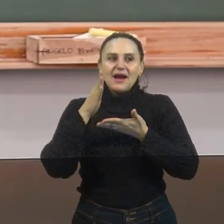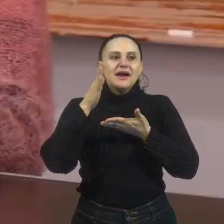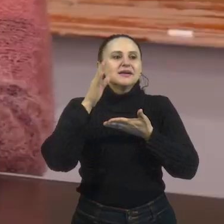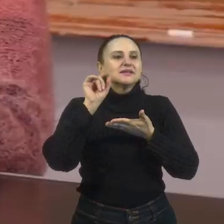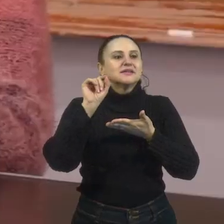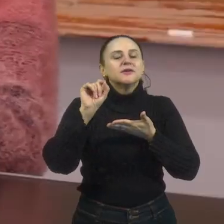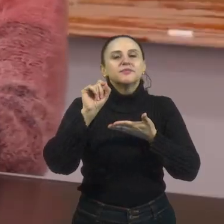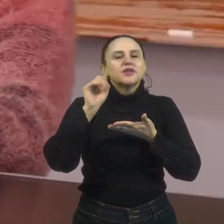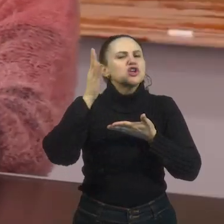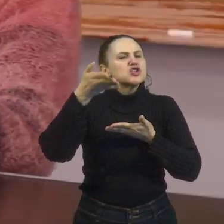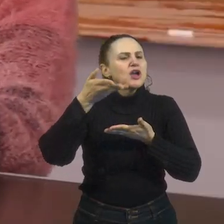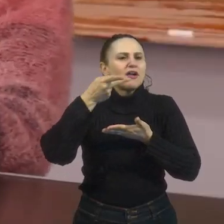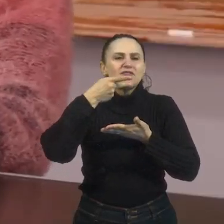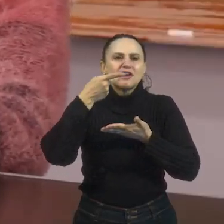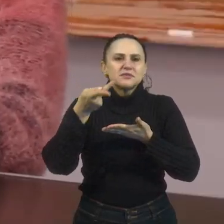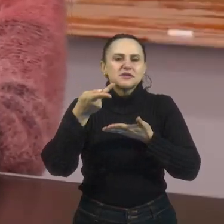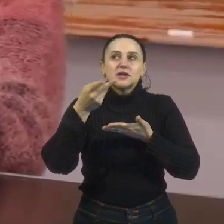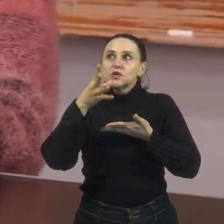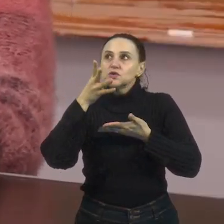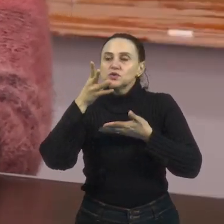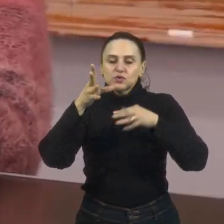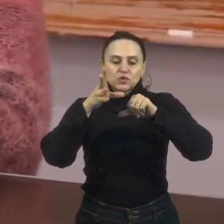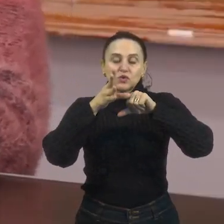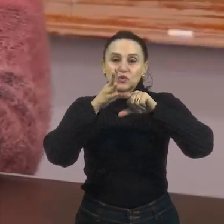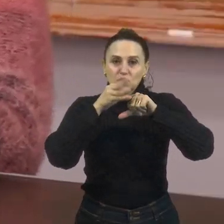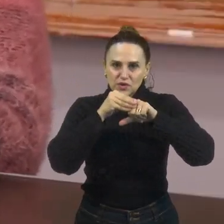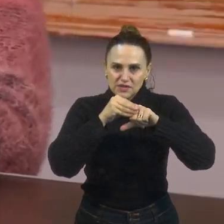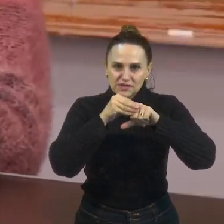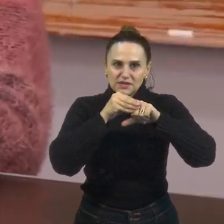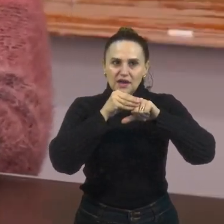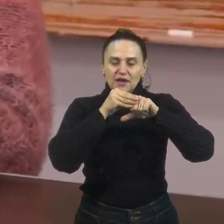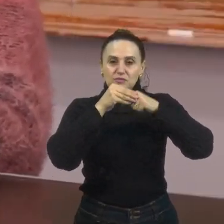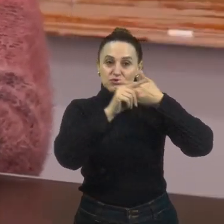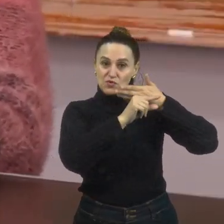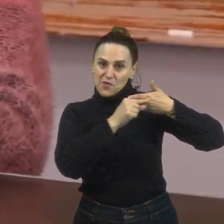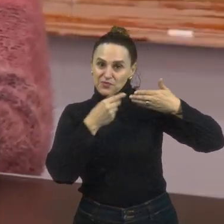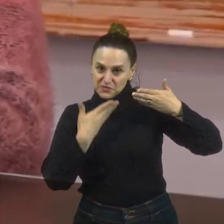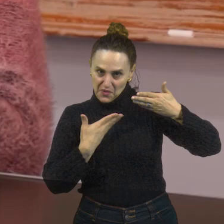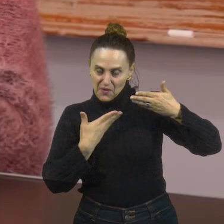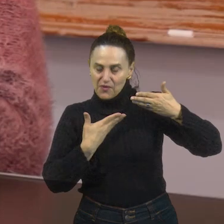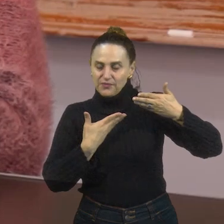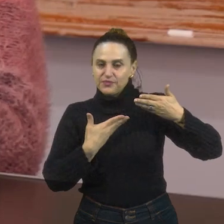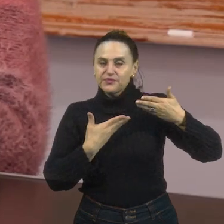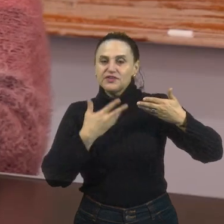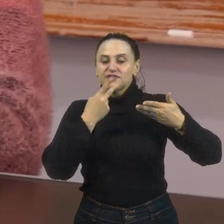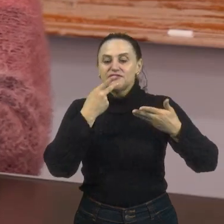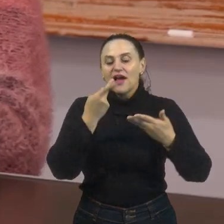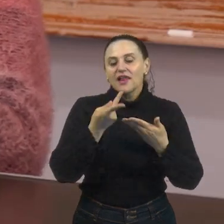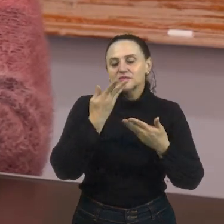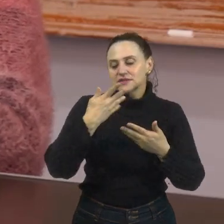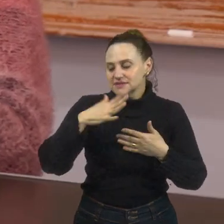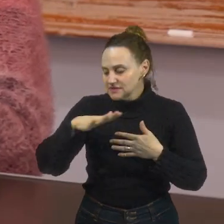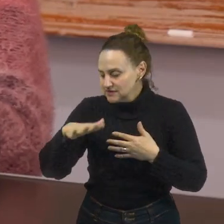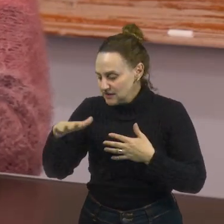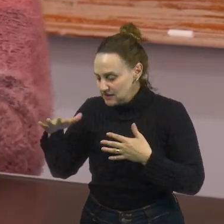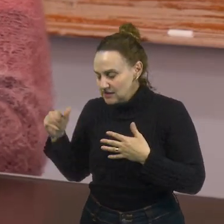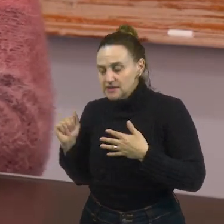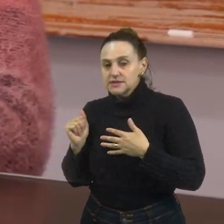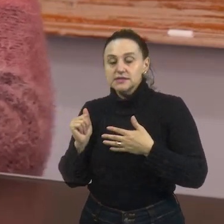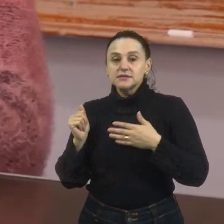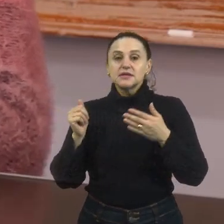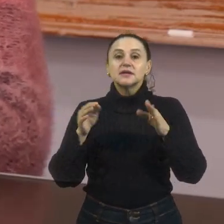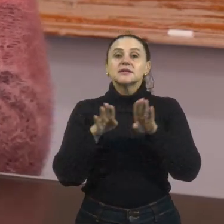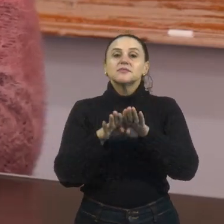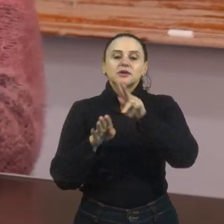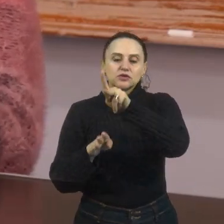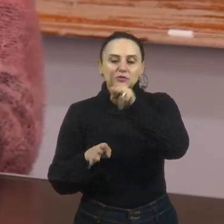já falamos, primeiro nós conhecemos um pouco quem é Vygotsky, depois falamos das crianças, dos professores, e agora o